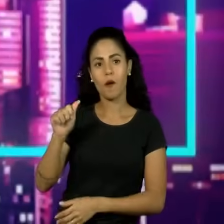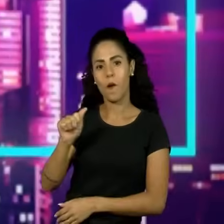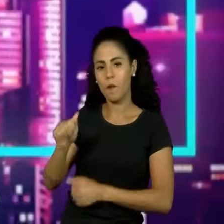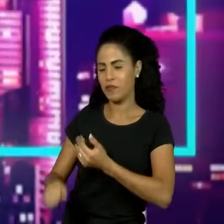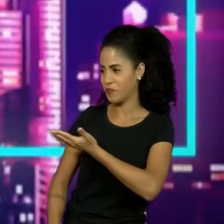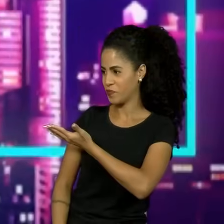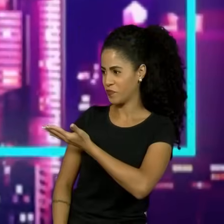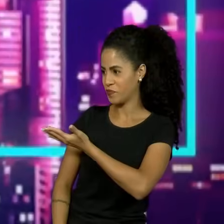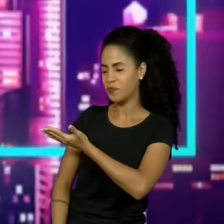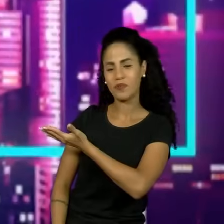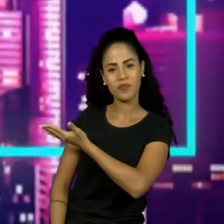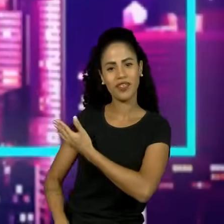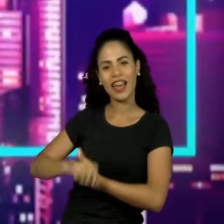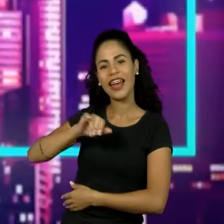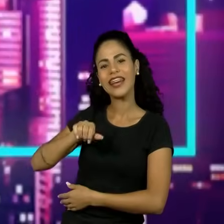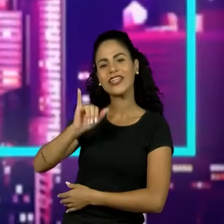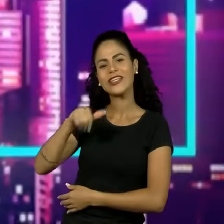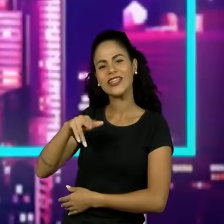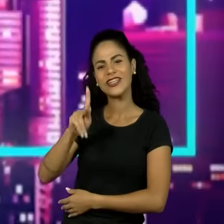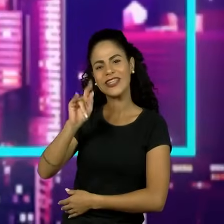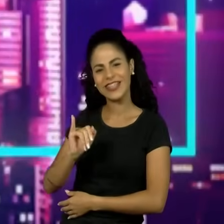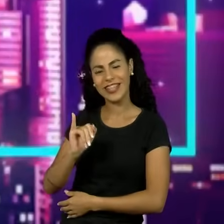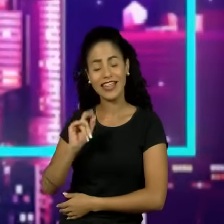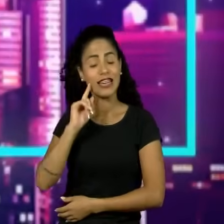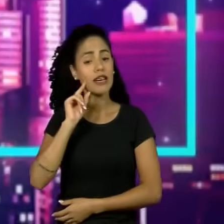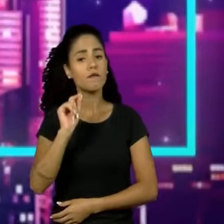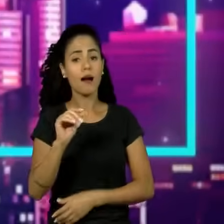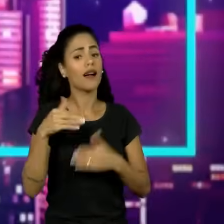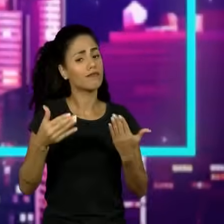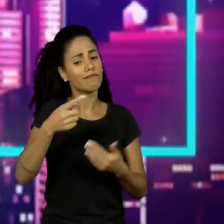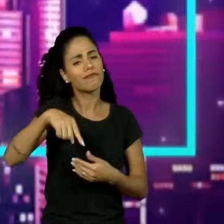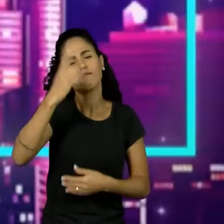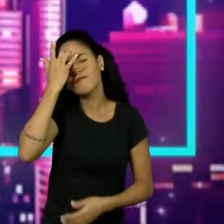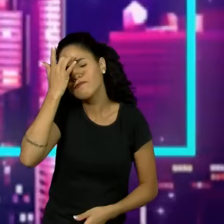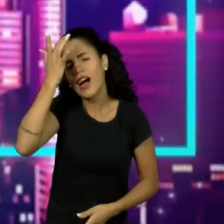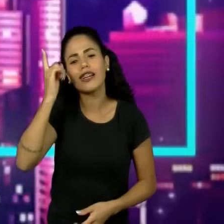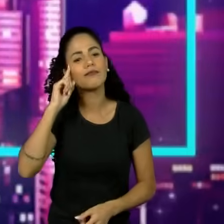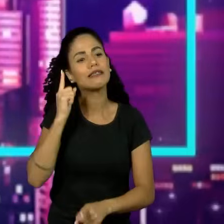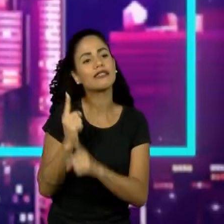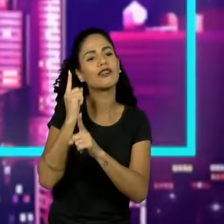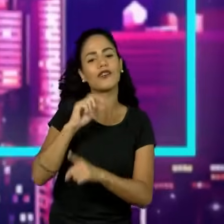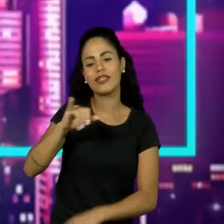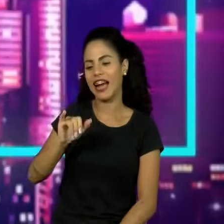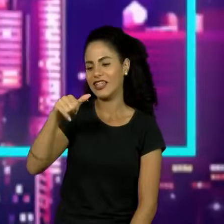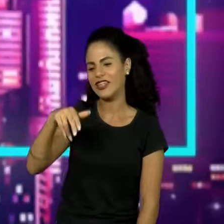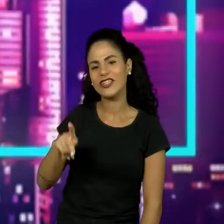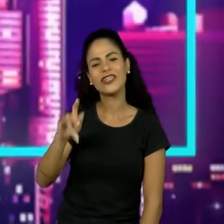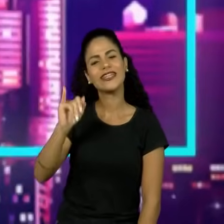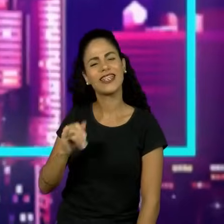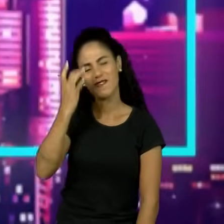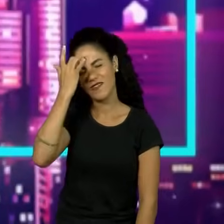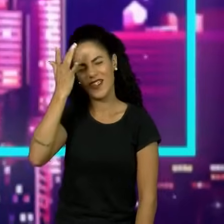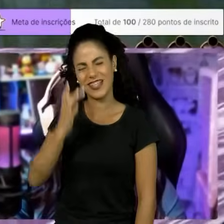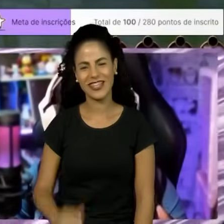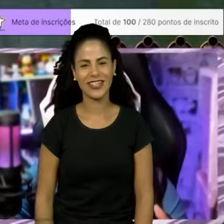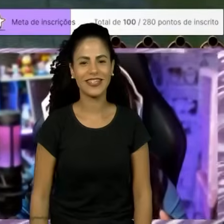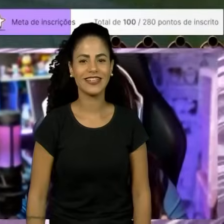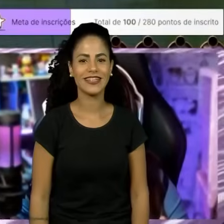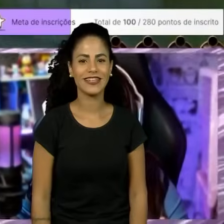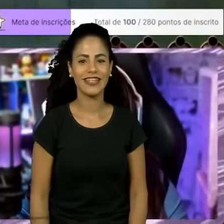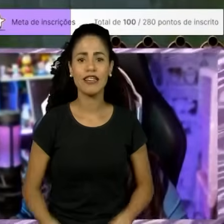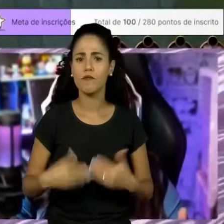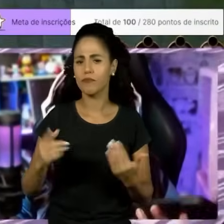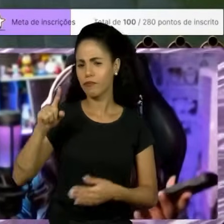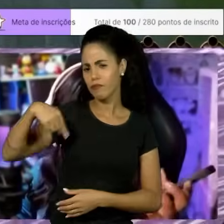Jinky, Jinky Wink nas redes sociais, mas pra ficar mais fácil é melhor chamar de Jinky. Cara, vocês